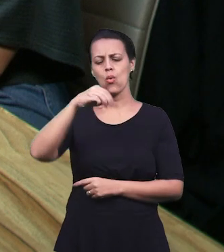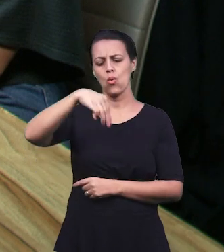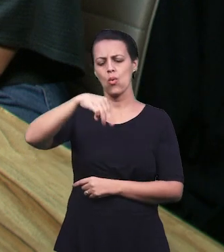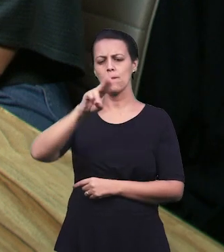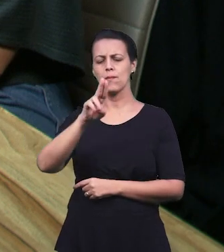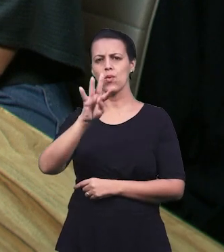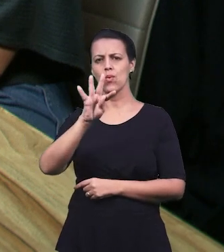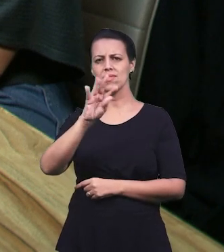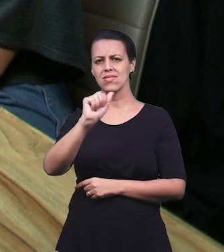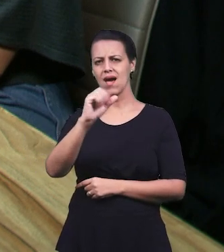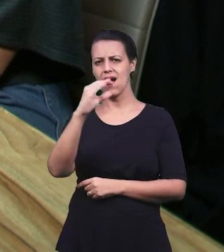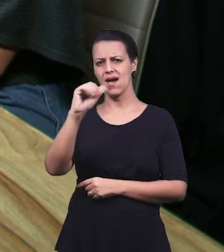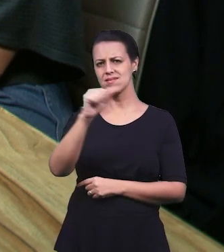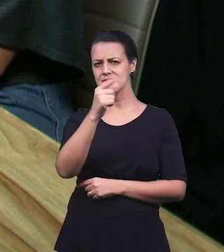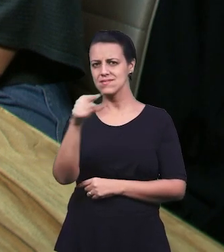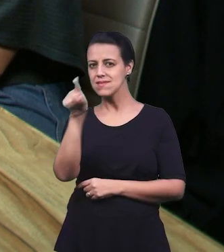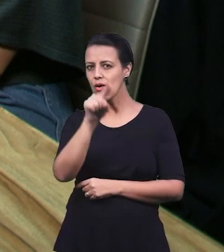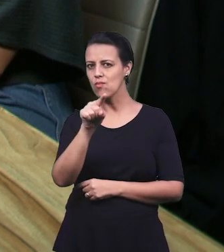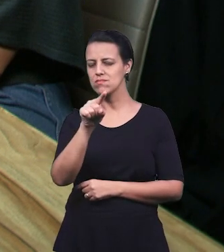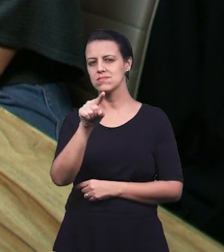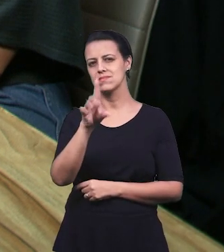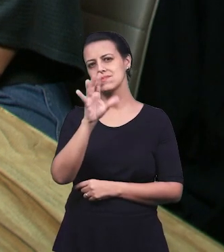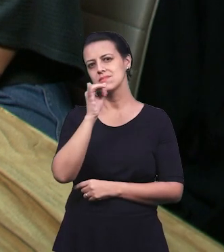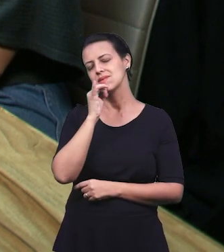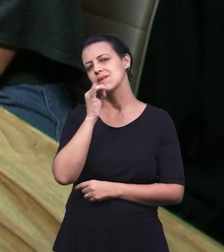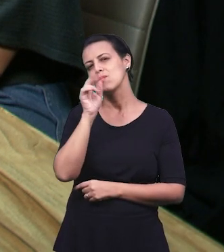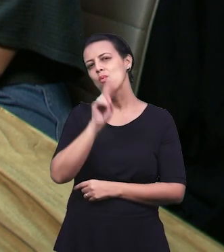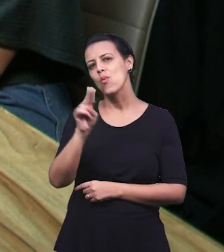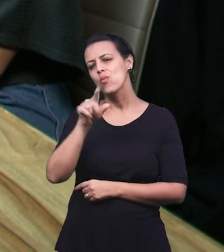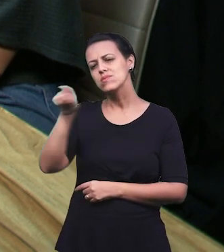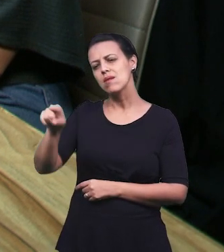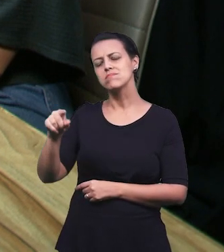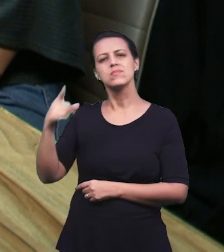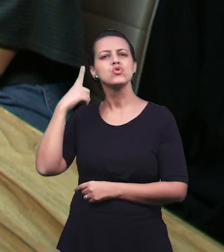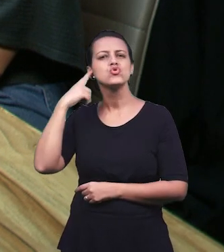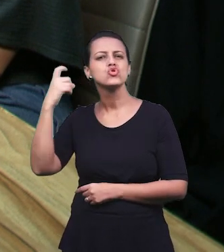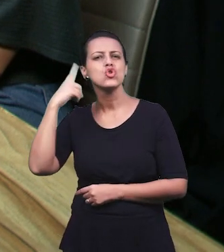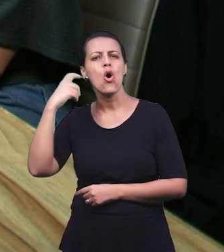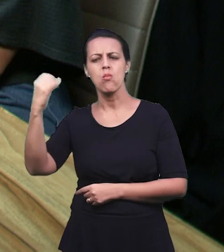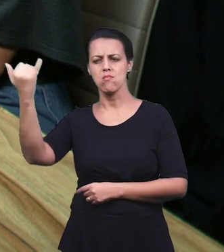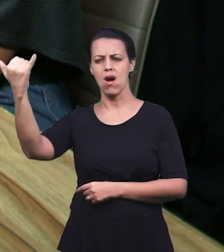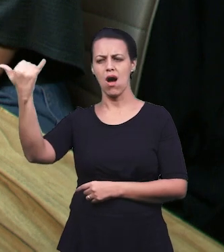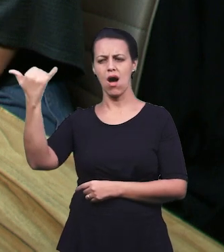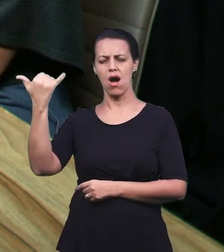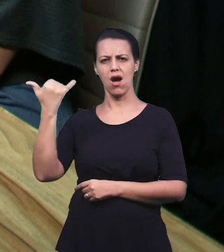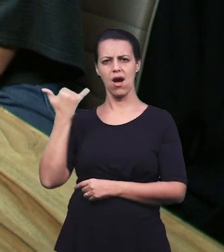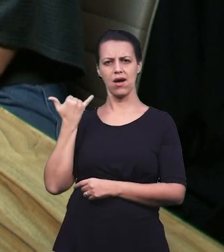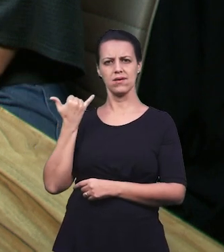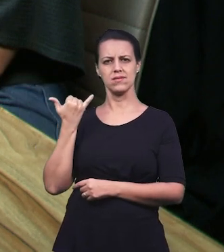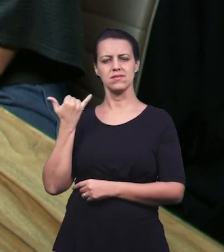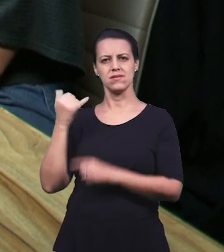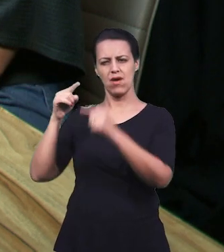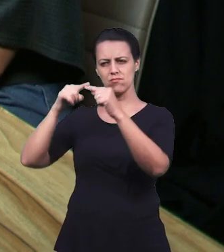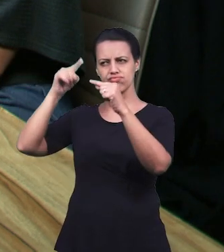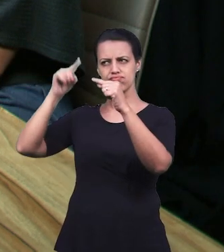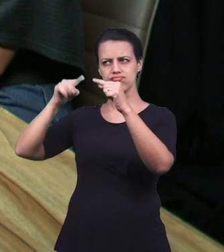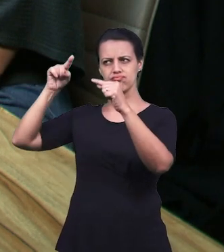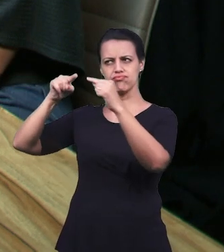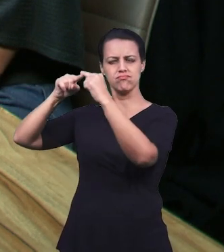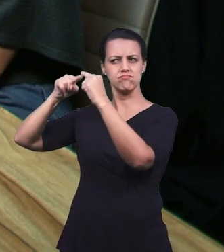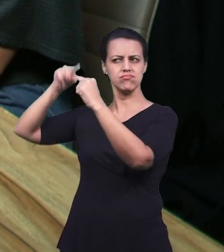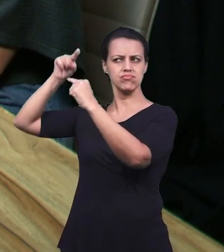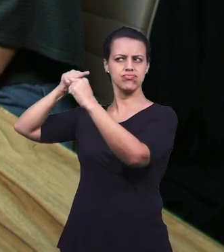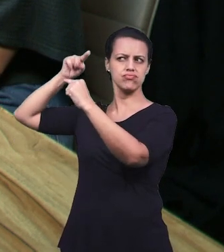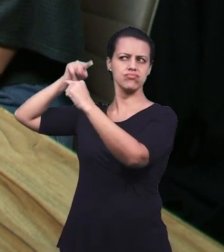né? A transformação do sinal analógico, que é o sinal mecânico, que a cóclea faz, para o sinal eletroquímico, aí a medicina chama